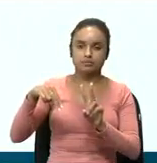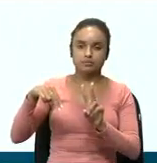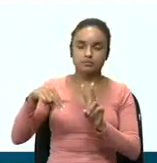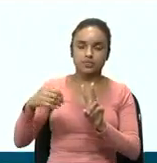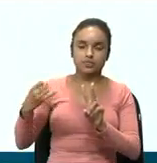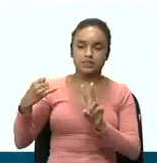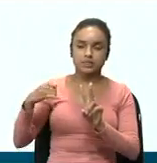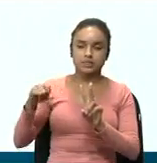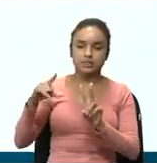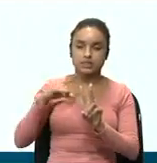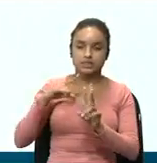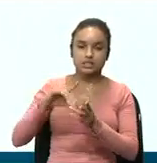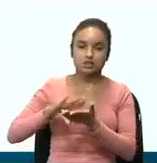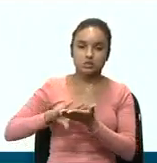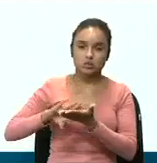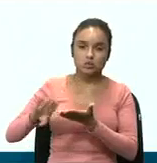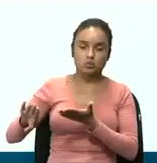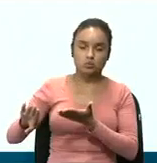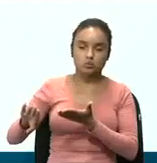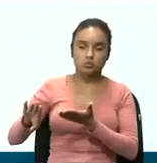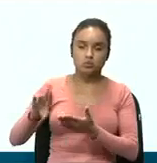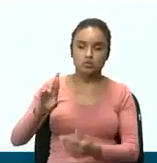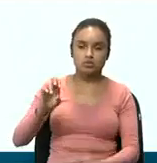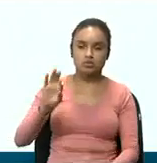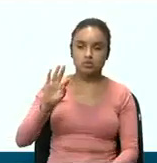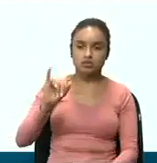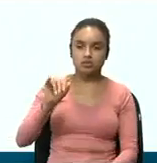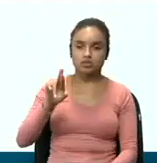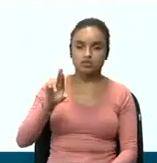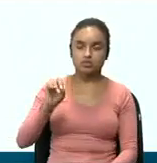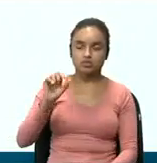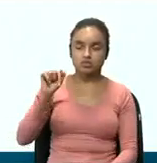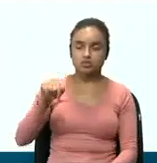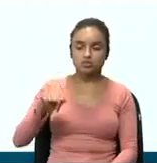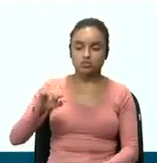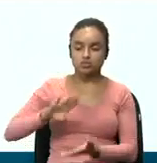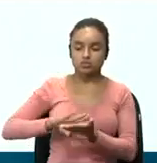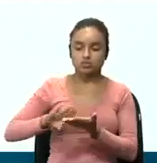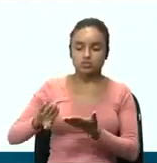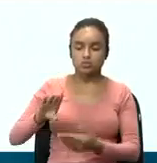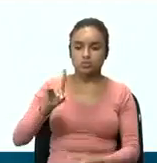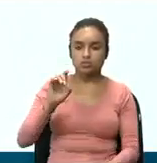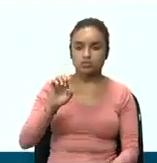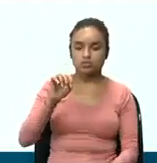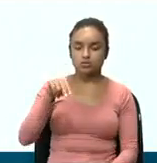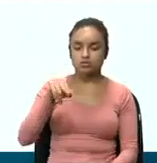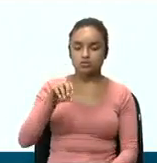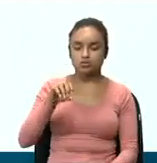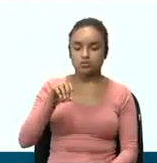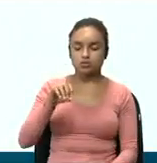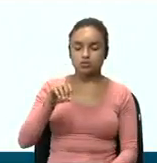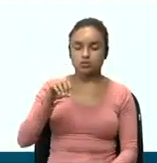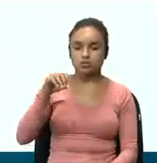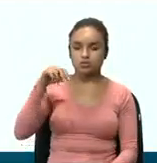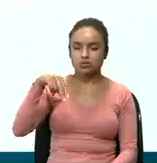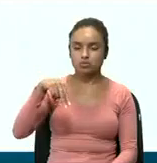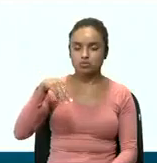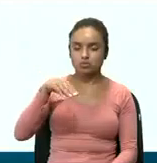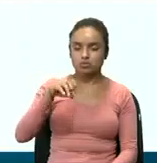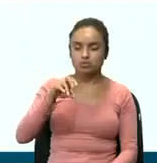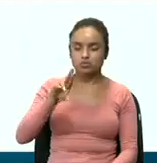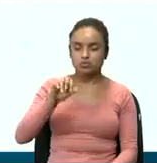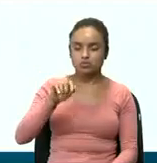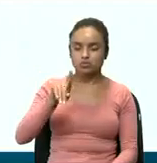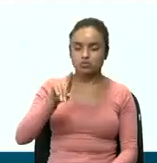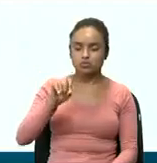Se eu retiro essa unidade do numerador e